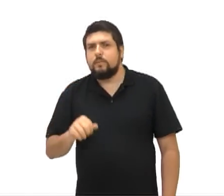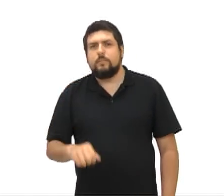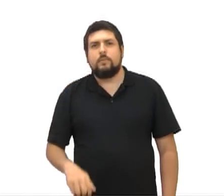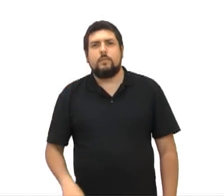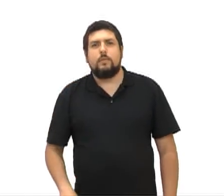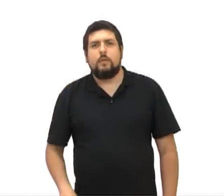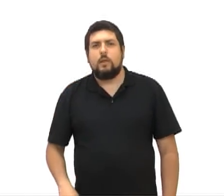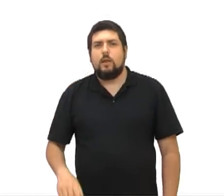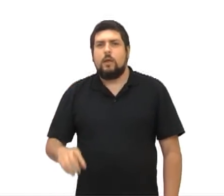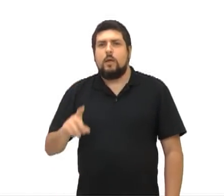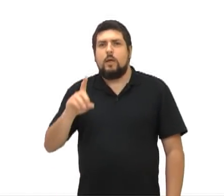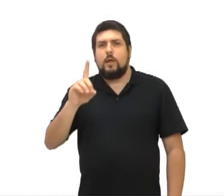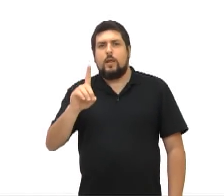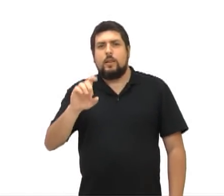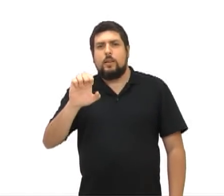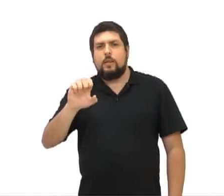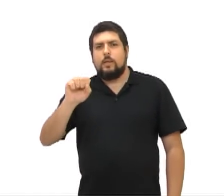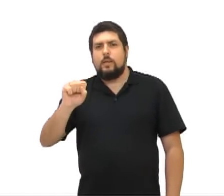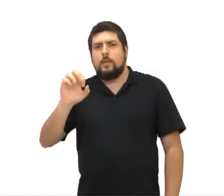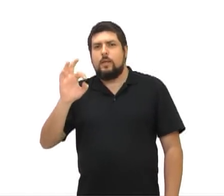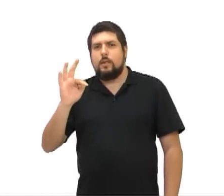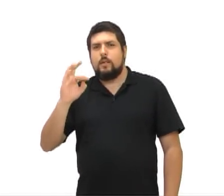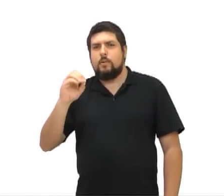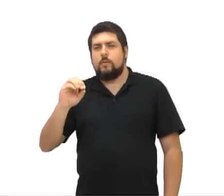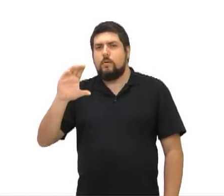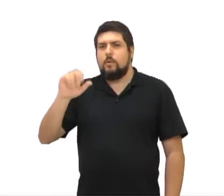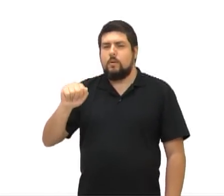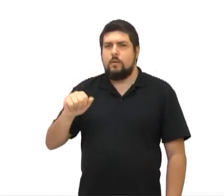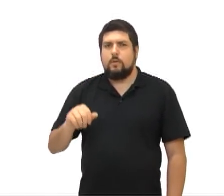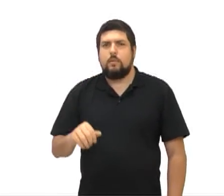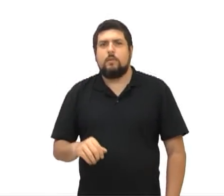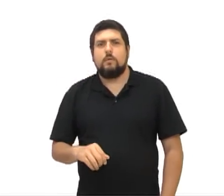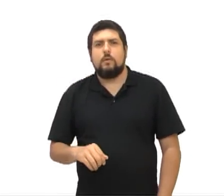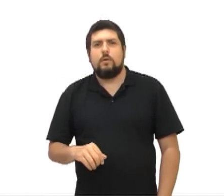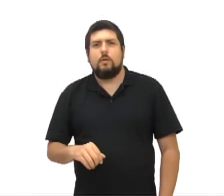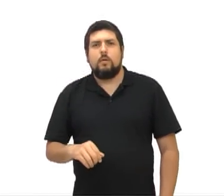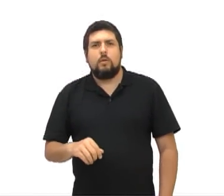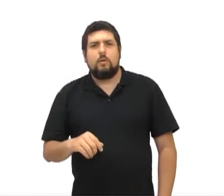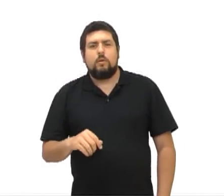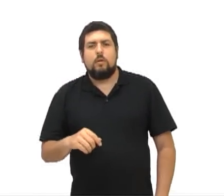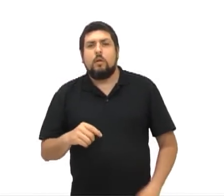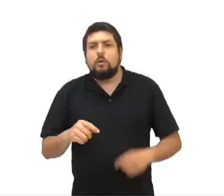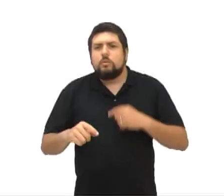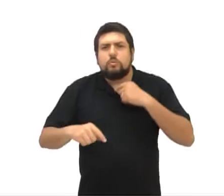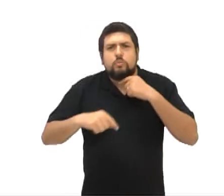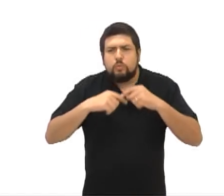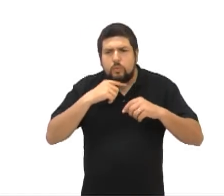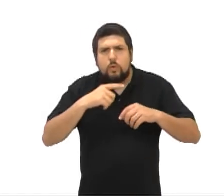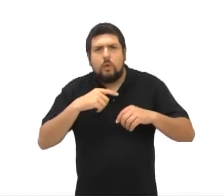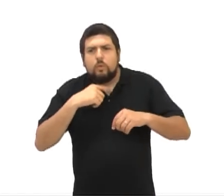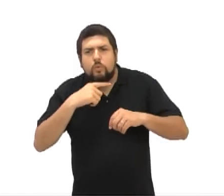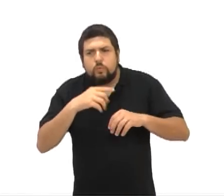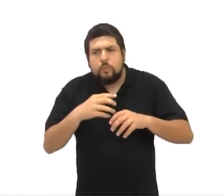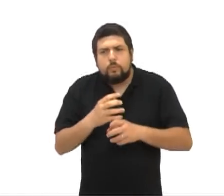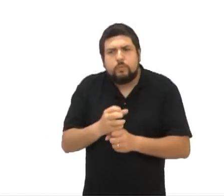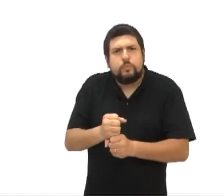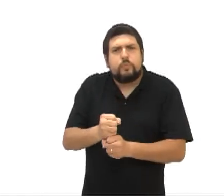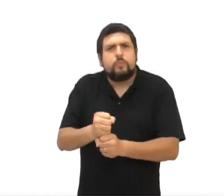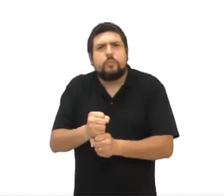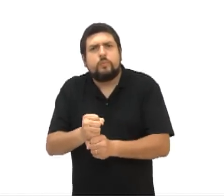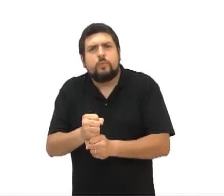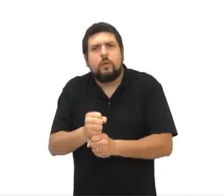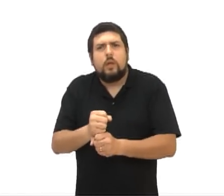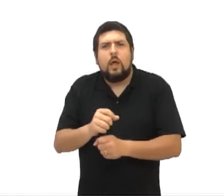da palavra destoca no trecho? Não estão conseguindo conter o fluxo acelerado de desmatamento, destoca